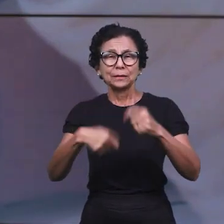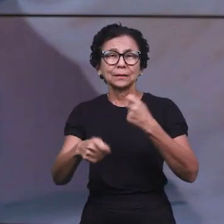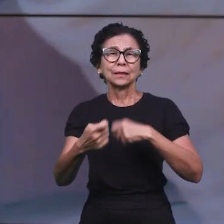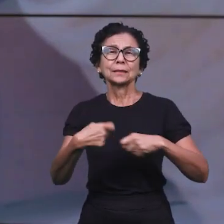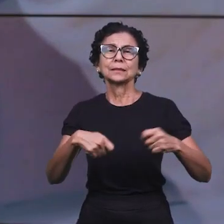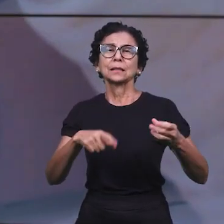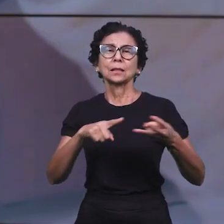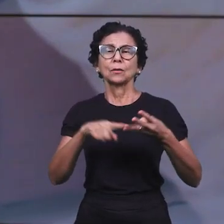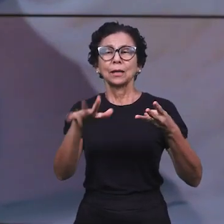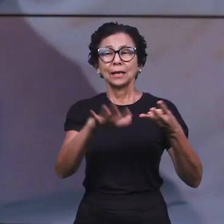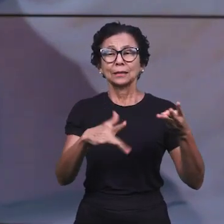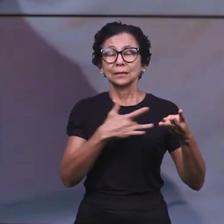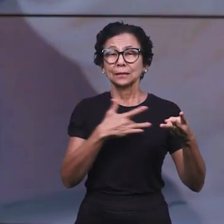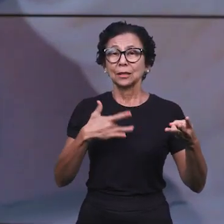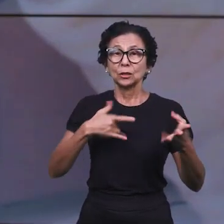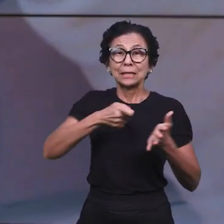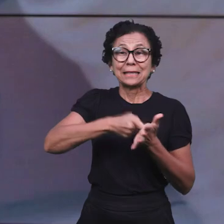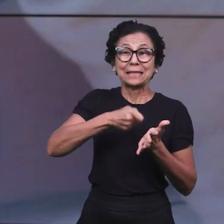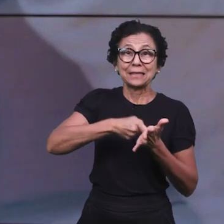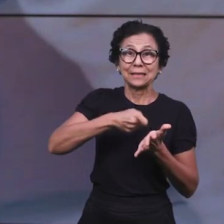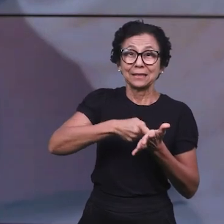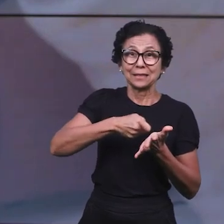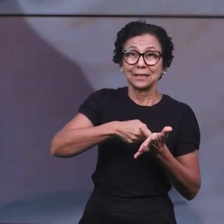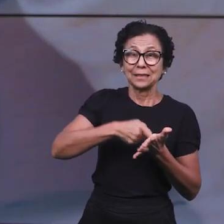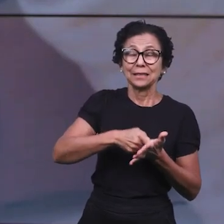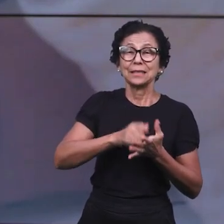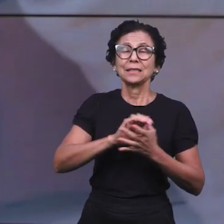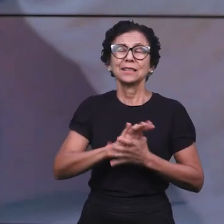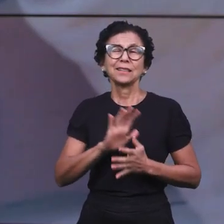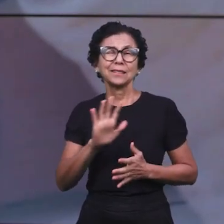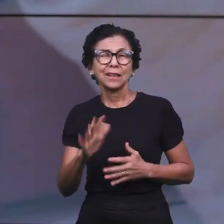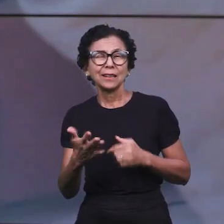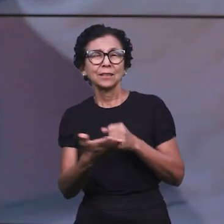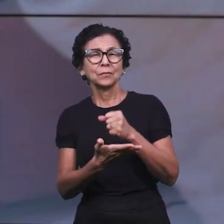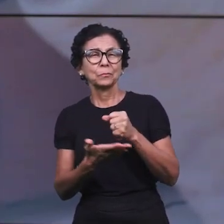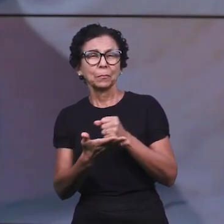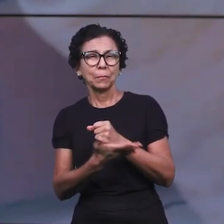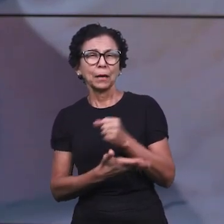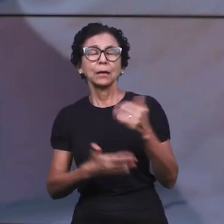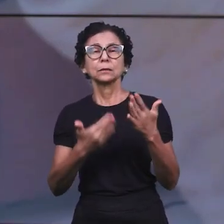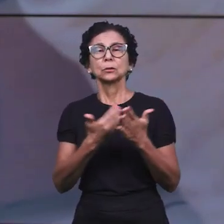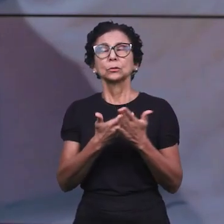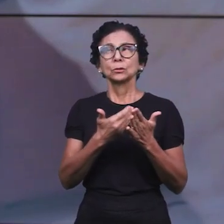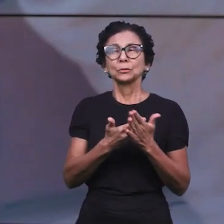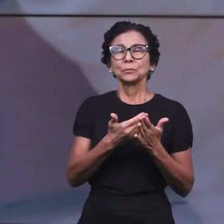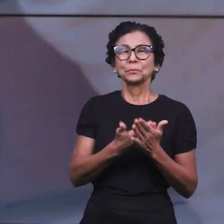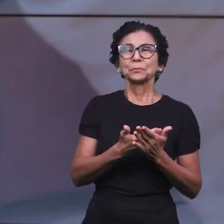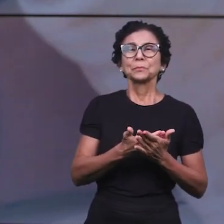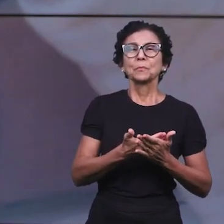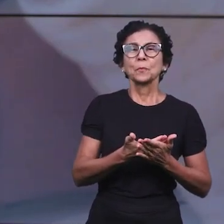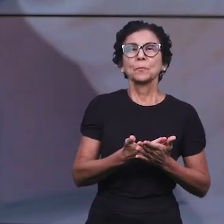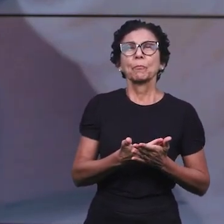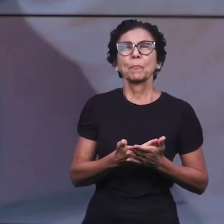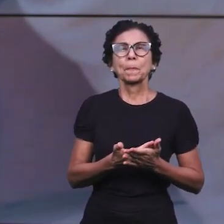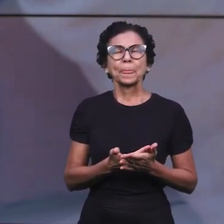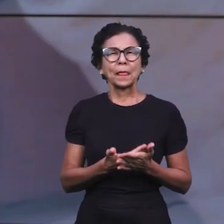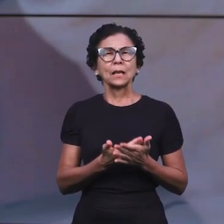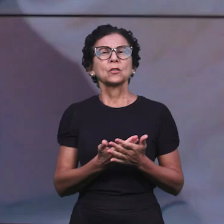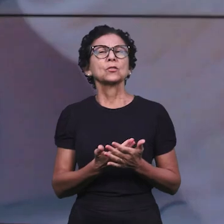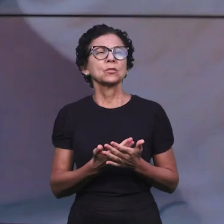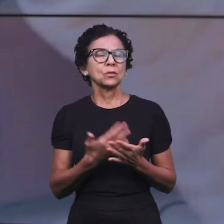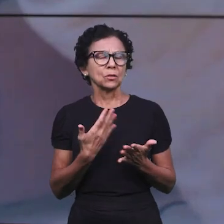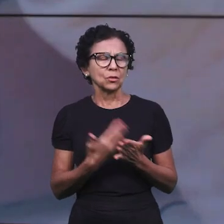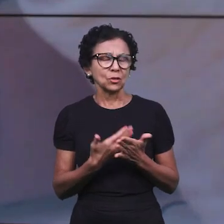fique nela, especialmente até você fazer aquela base dos estudos, formar, já tiver o hábito, a disciplina